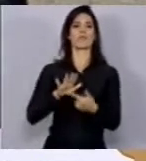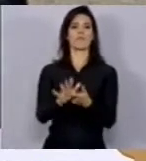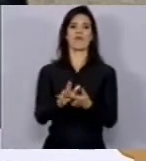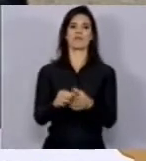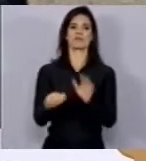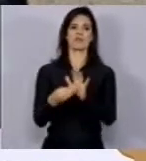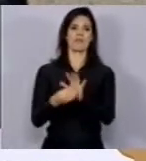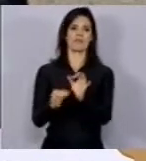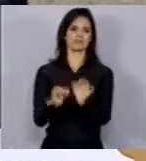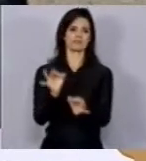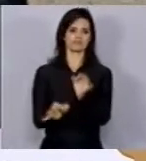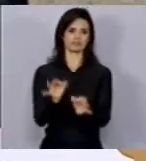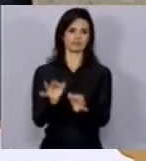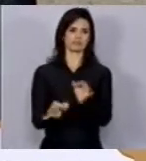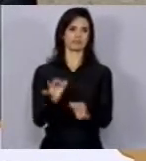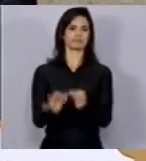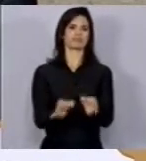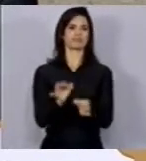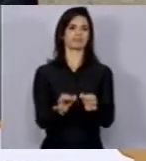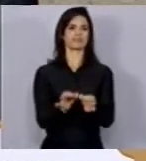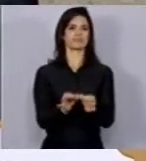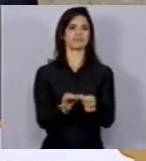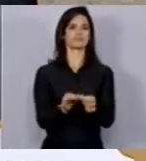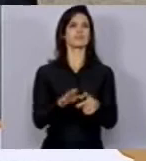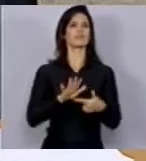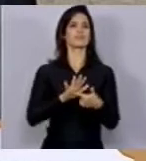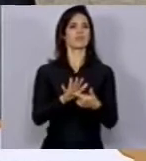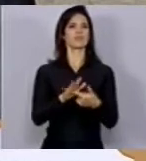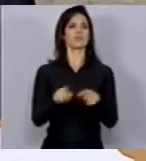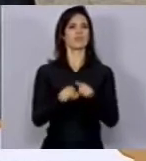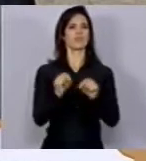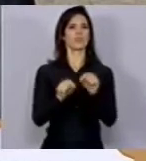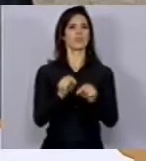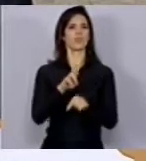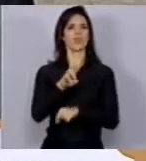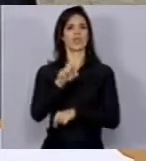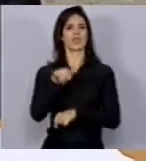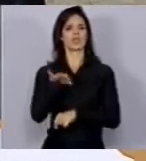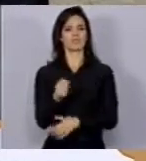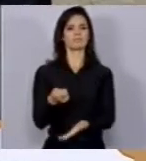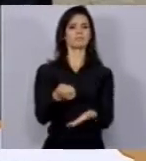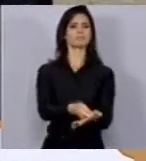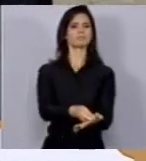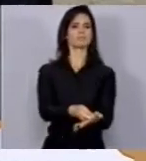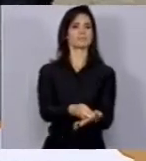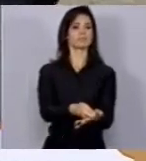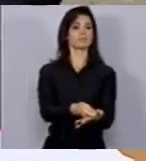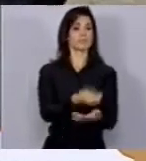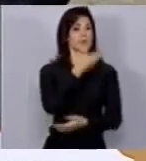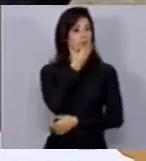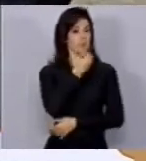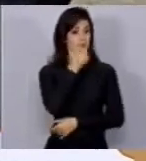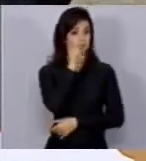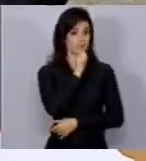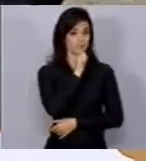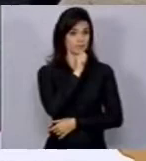injustiça plena, que, sem exceção, caracteriza os regimes autoritários. Senhoras e senhores, a